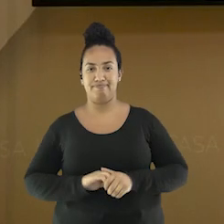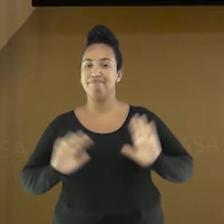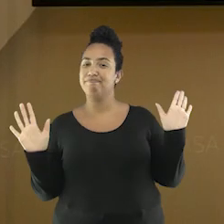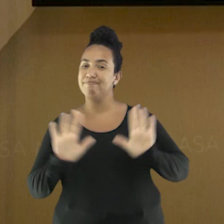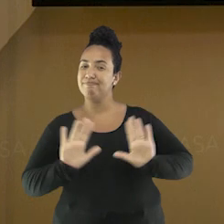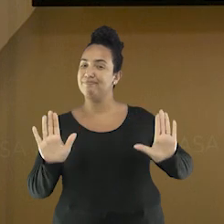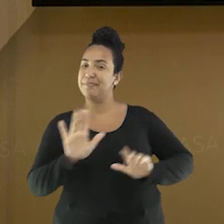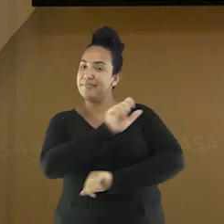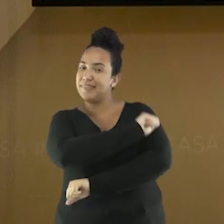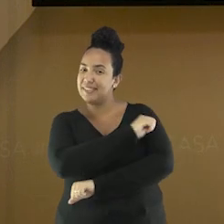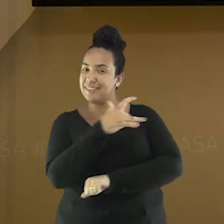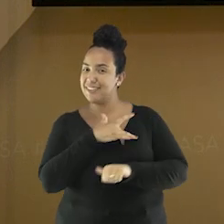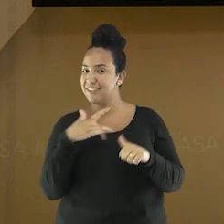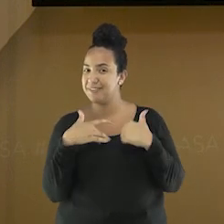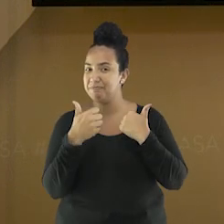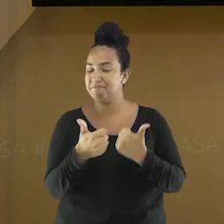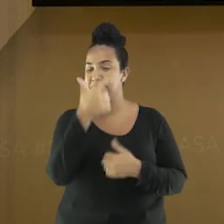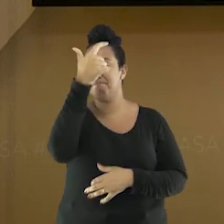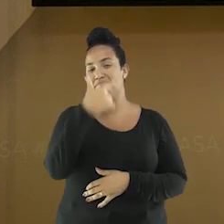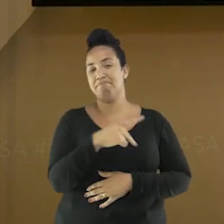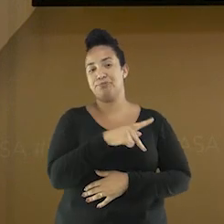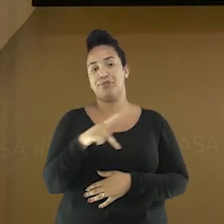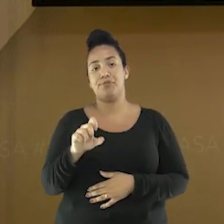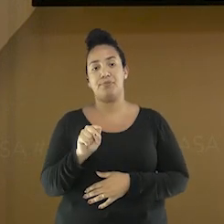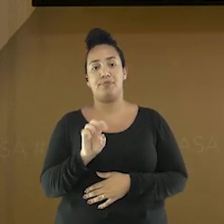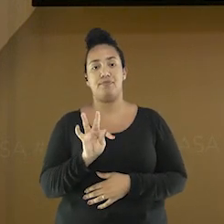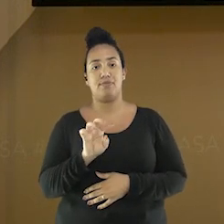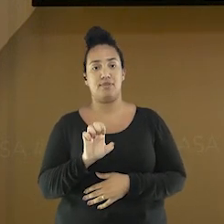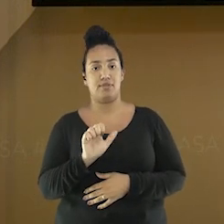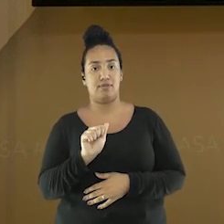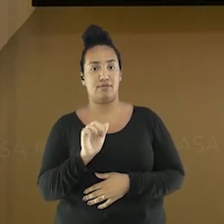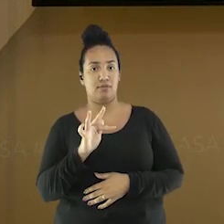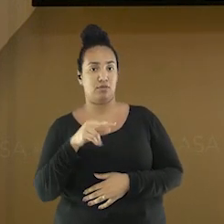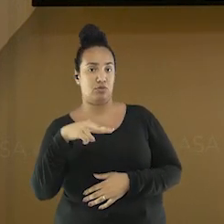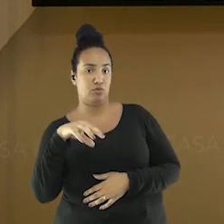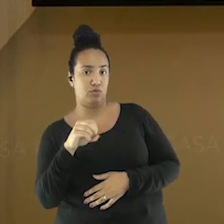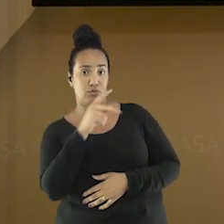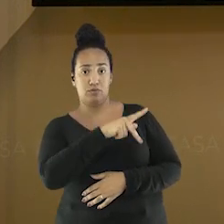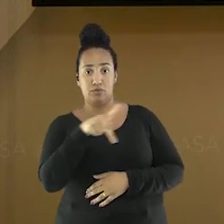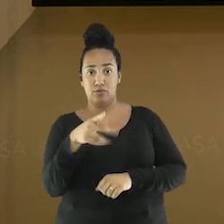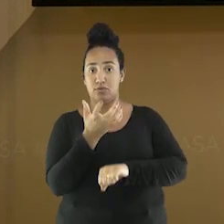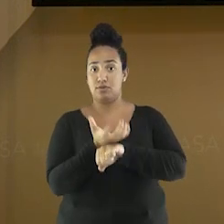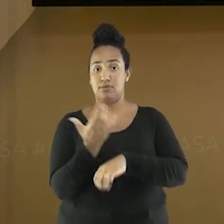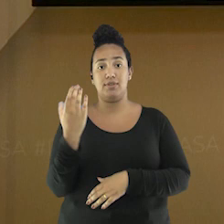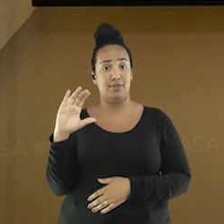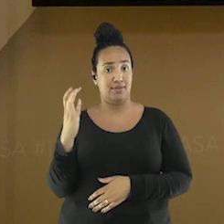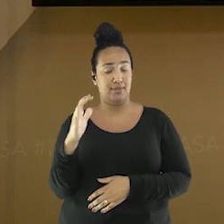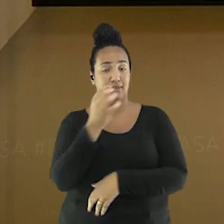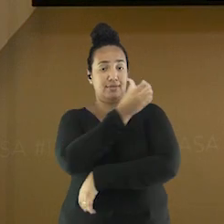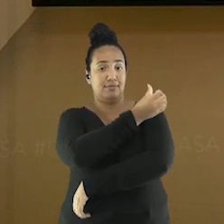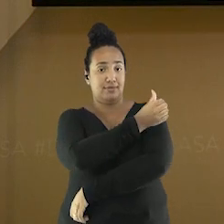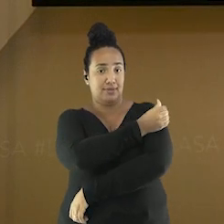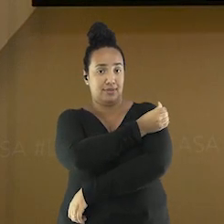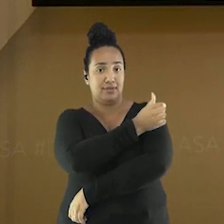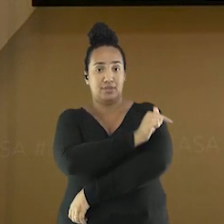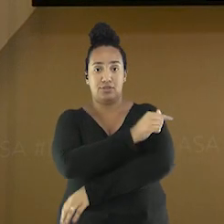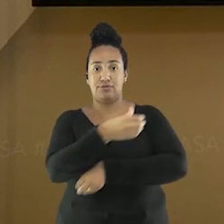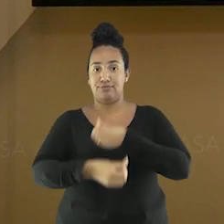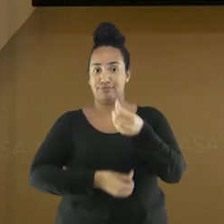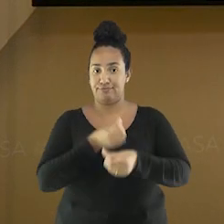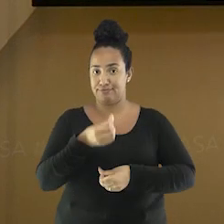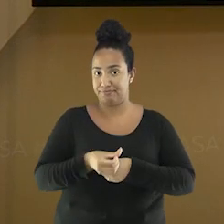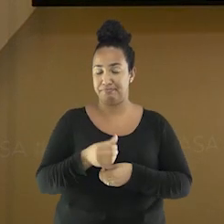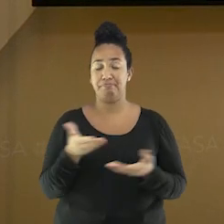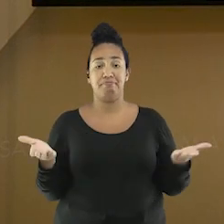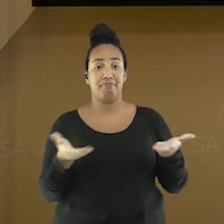E aí, estudantes, tudo bem com vocês? Eu sou Stefano, professor de Ciências da EJA para o 6º e 7º ano. Estamos aqui para mais uma aula no Dever em Casa da